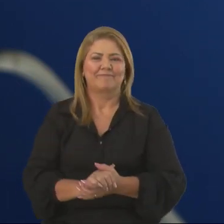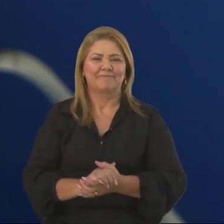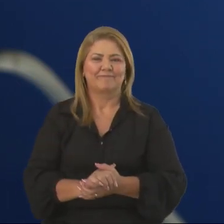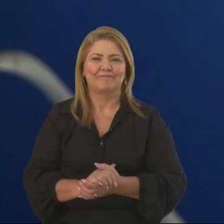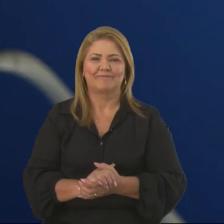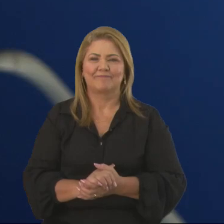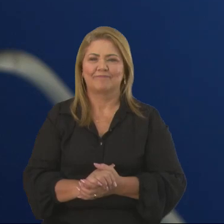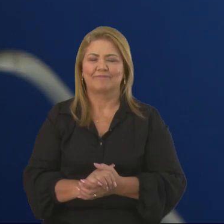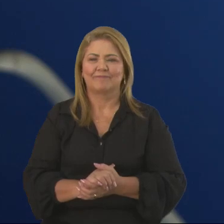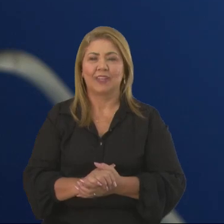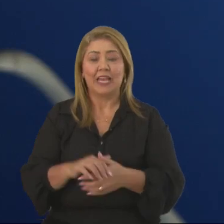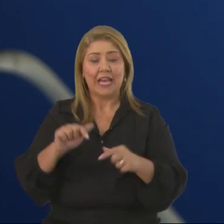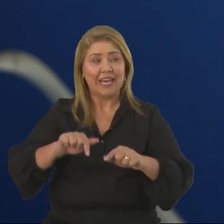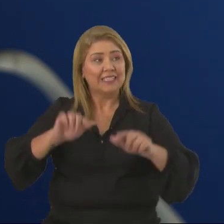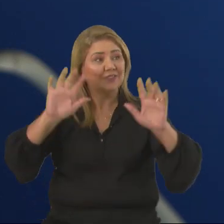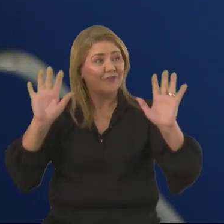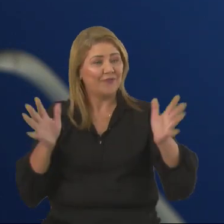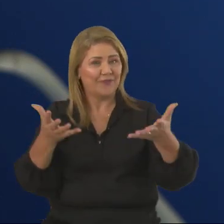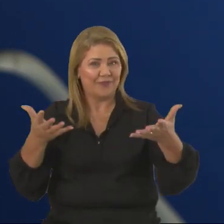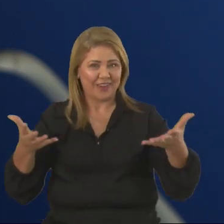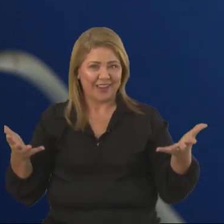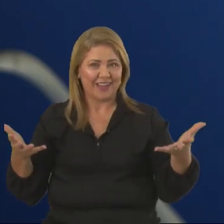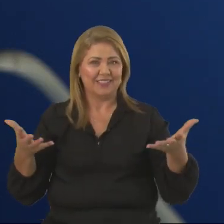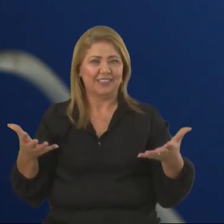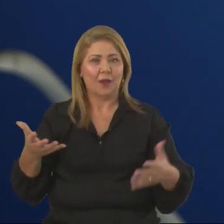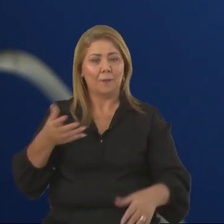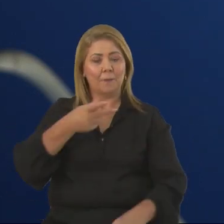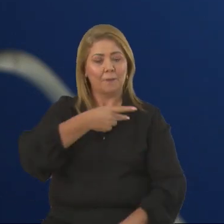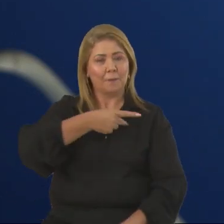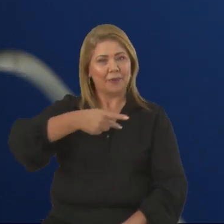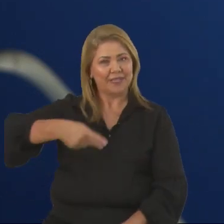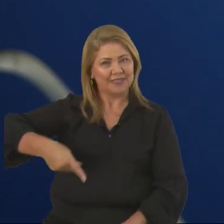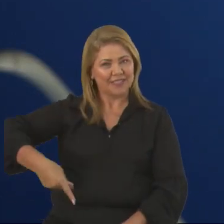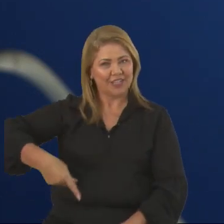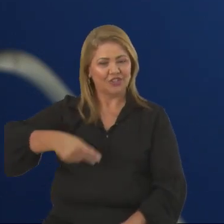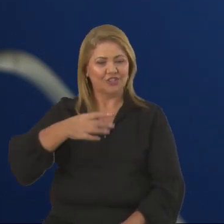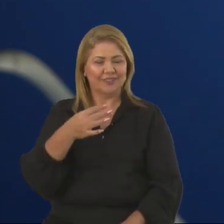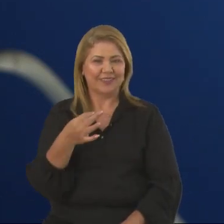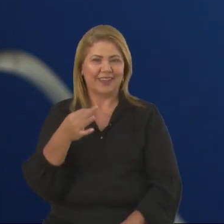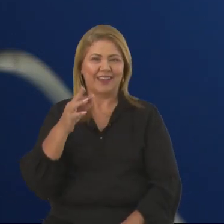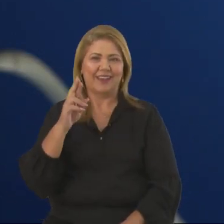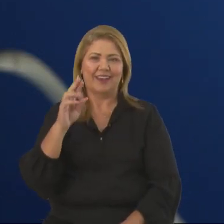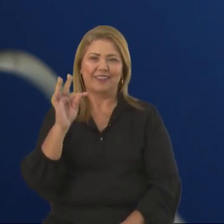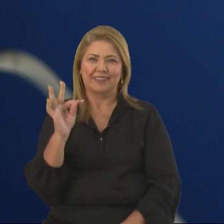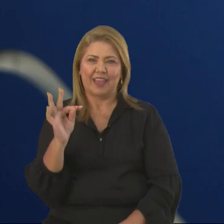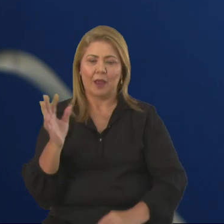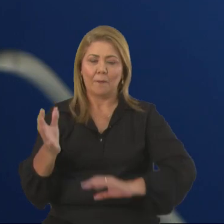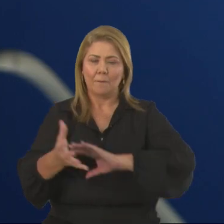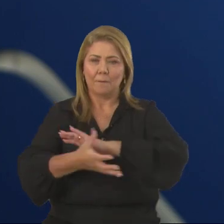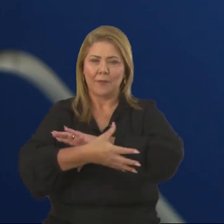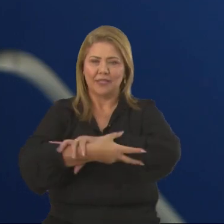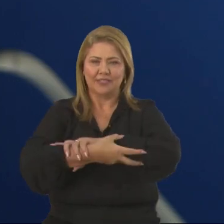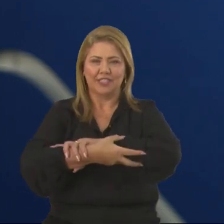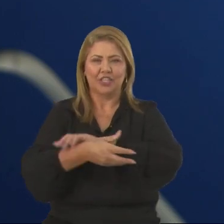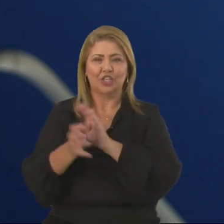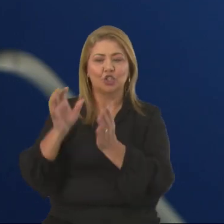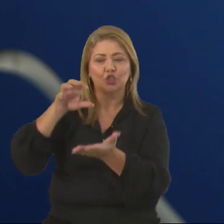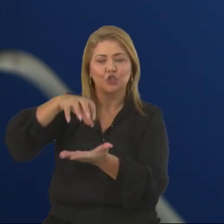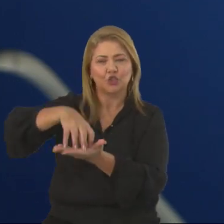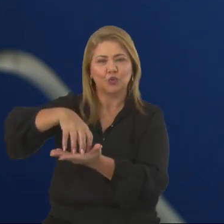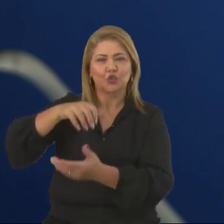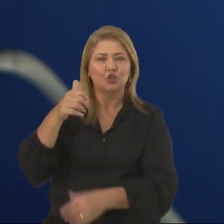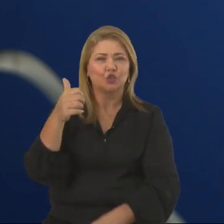Bom, este evento, realizado pela presidência deste Tribunal Regional, em parceria com a EJUD 18,